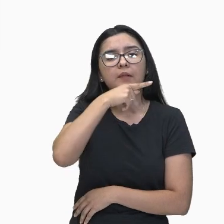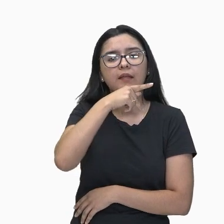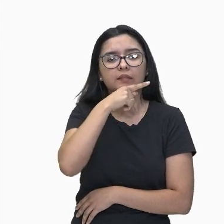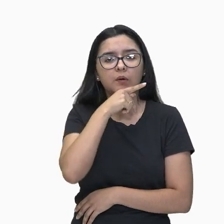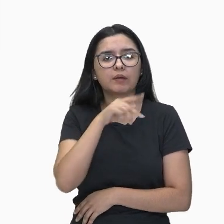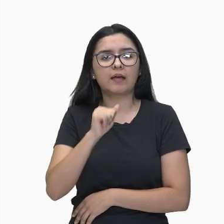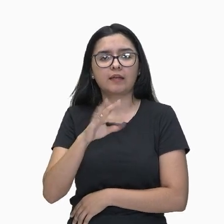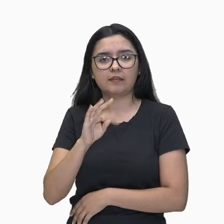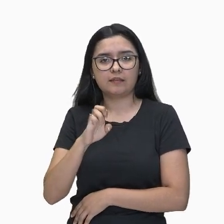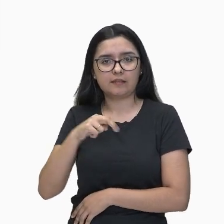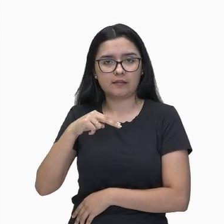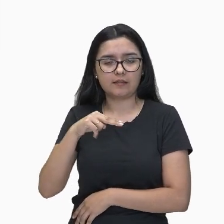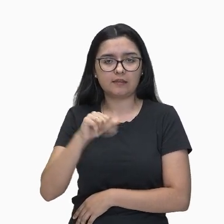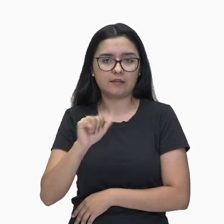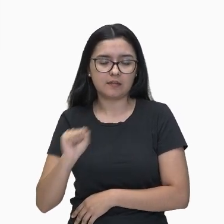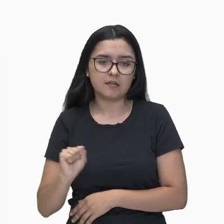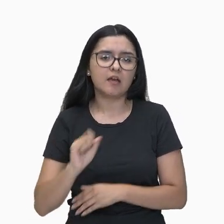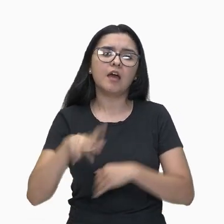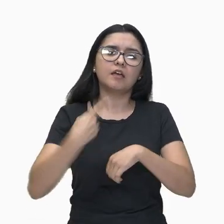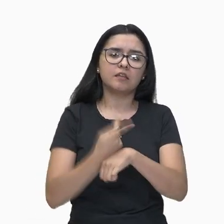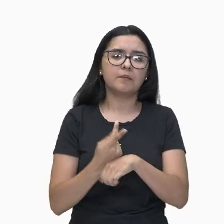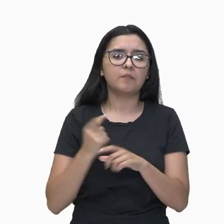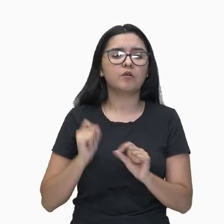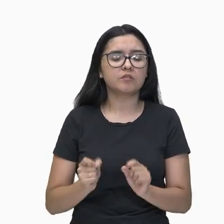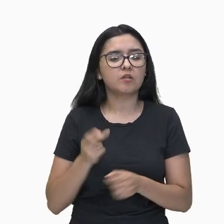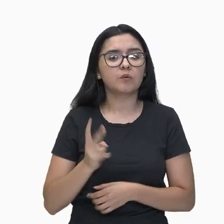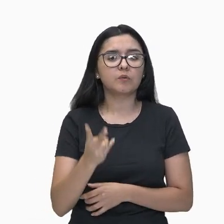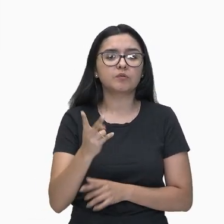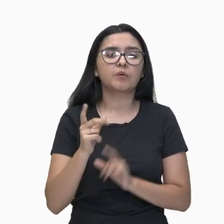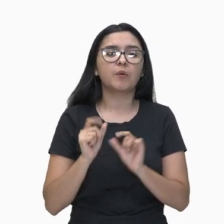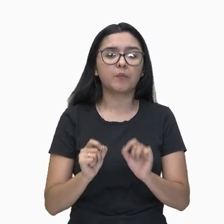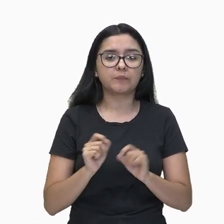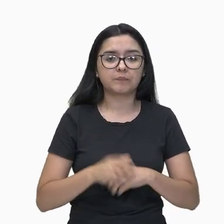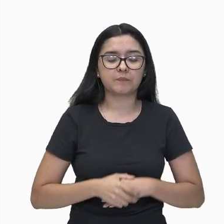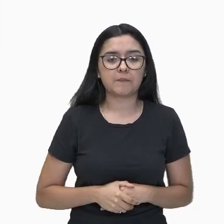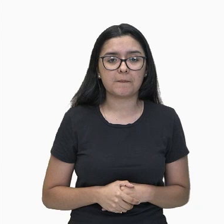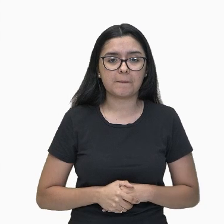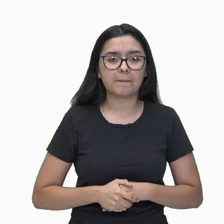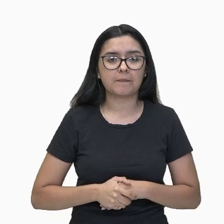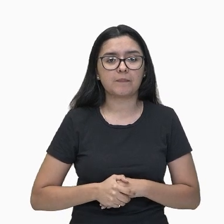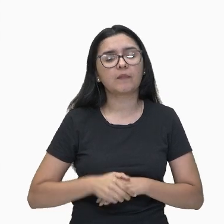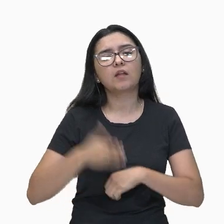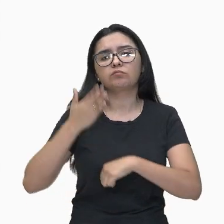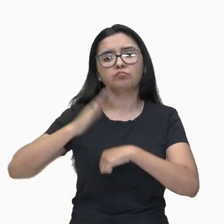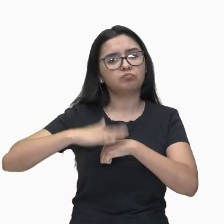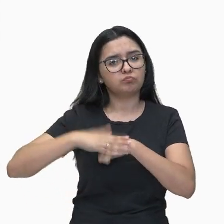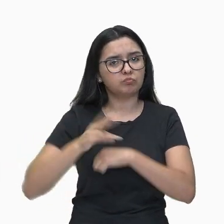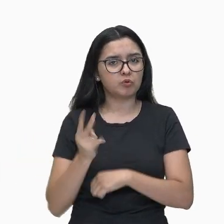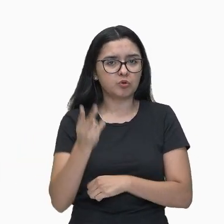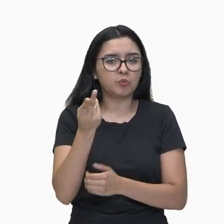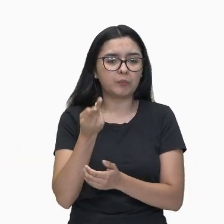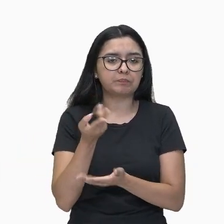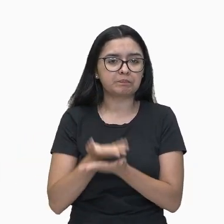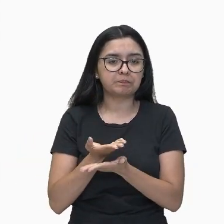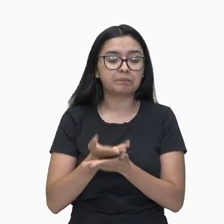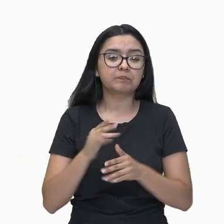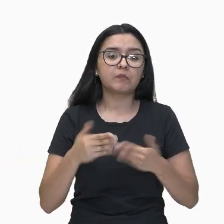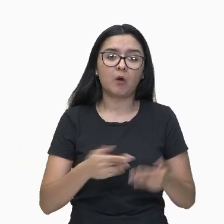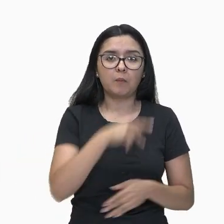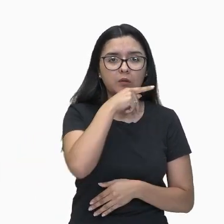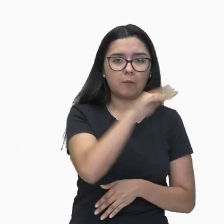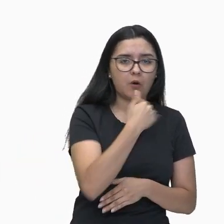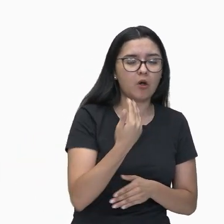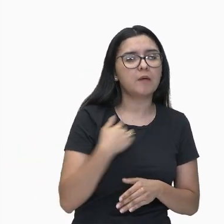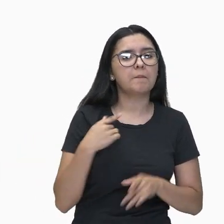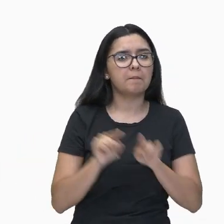e seguiu o caminho depois, né, claro, como todo bom discípulo, ele vai seguir o seu próprio percurso, né. O Platão morre e